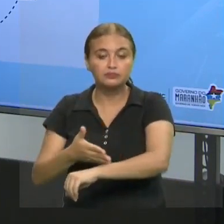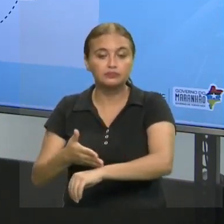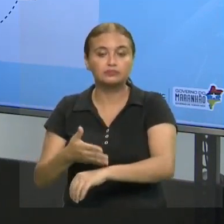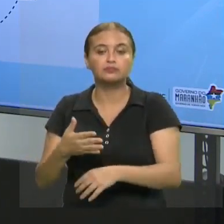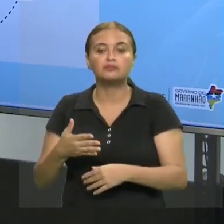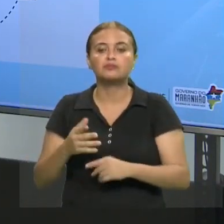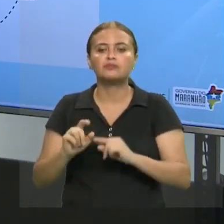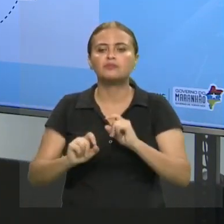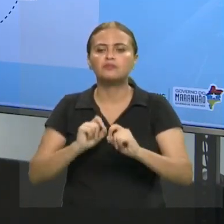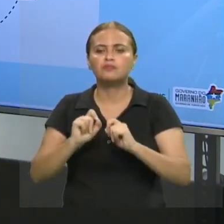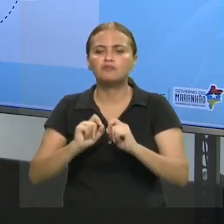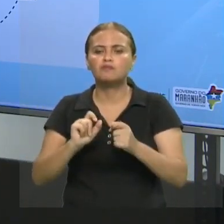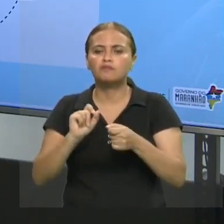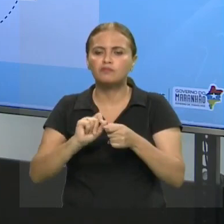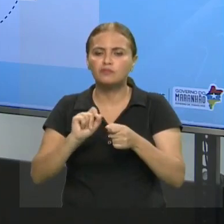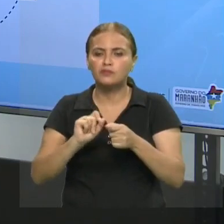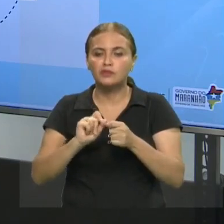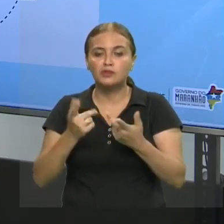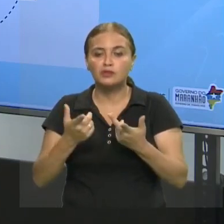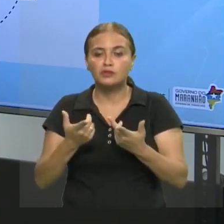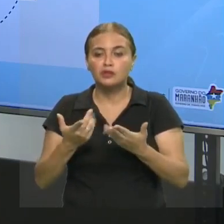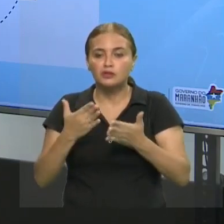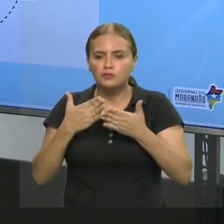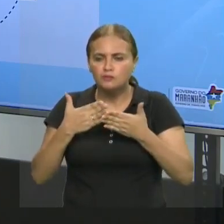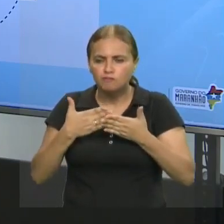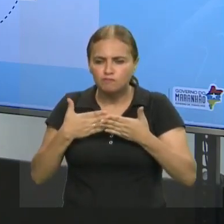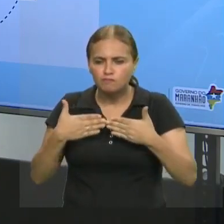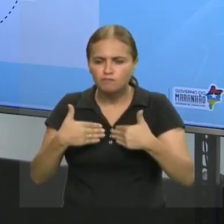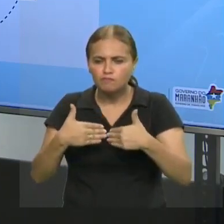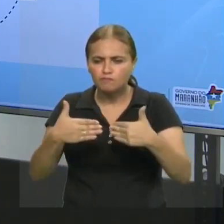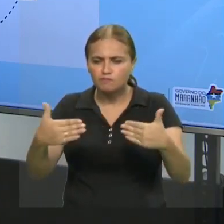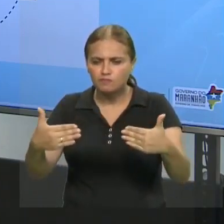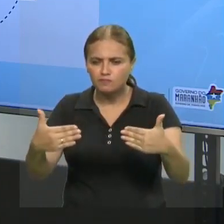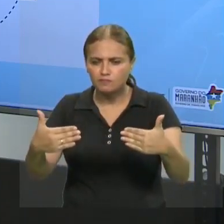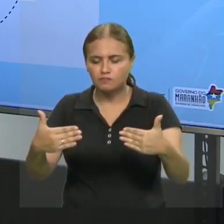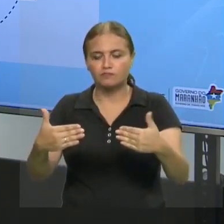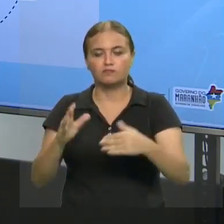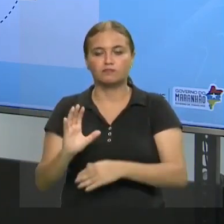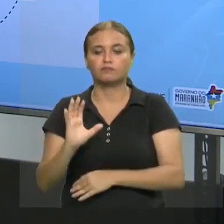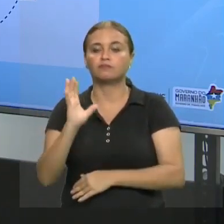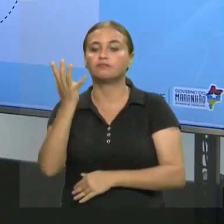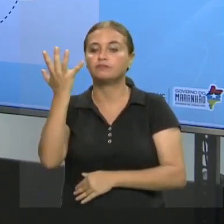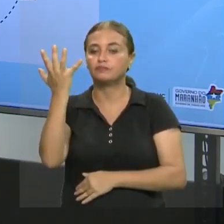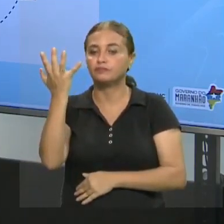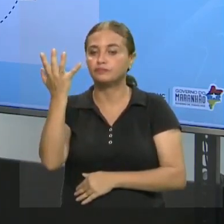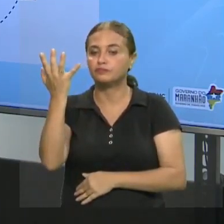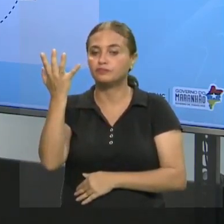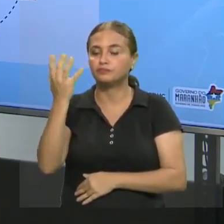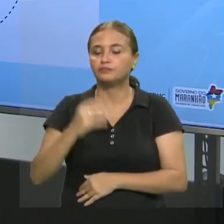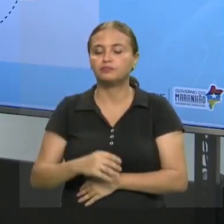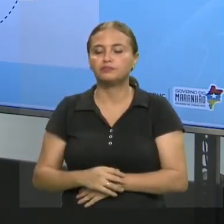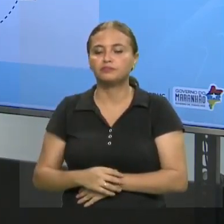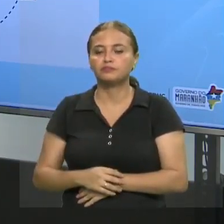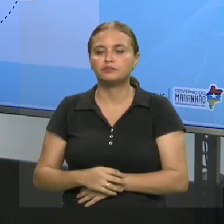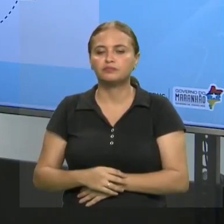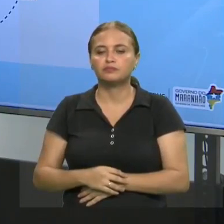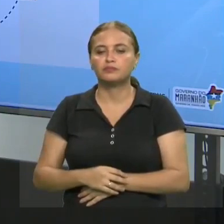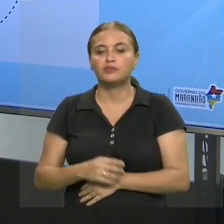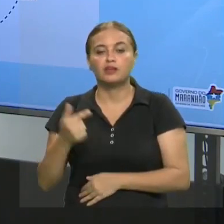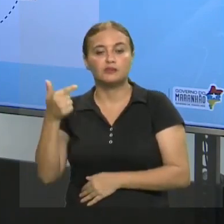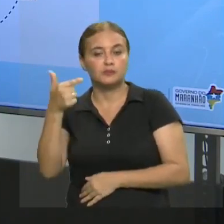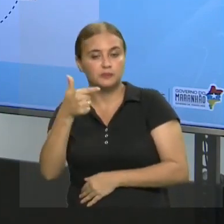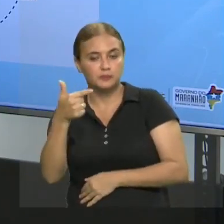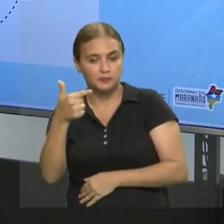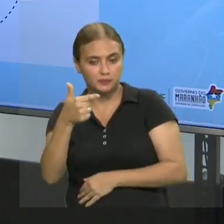são ações, né, que precisam de um gatilho para acontecer, né? E quando isso ocorre, né, te leva a um segundo